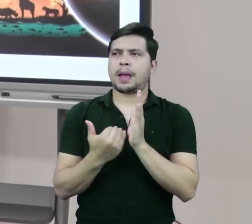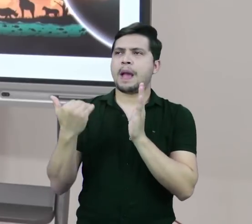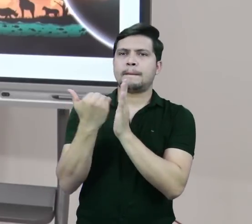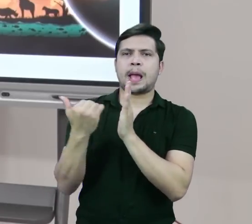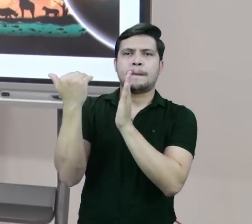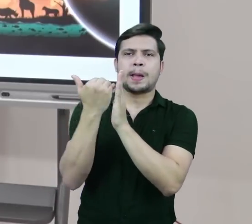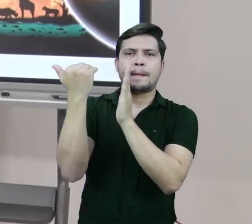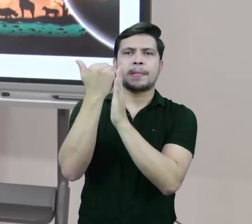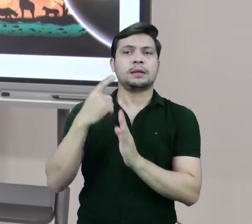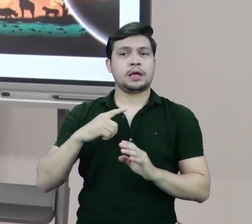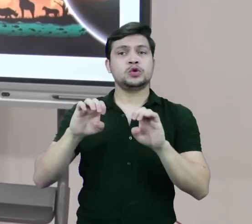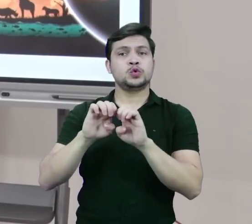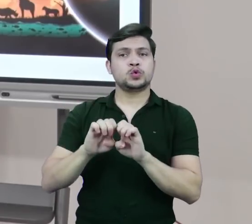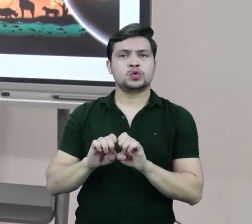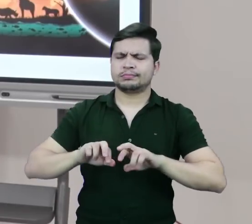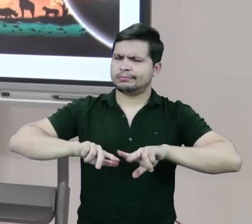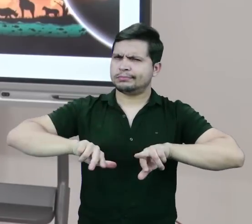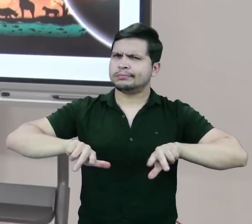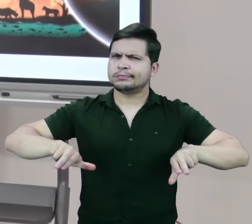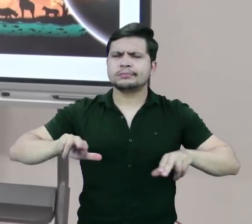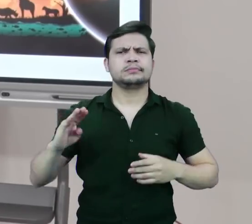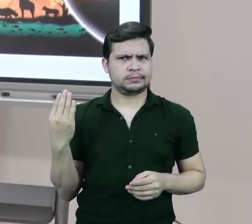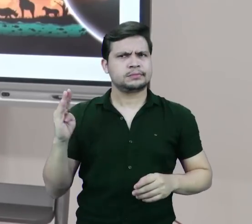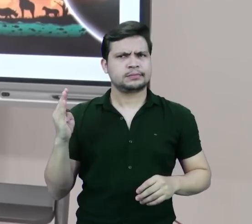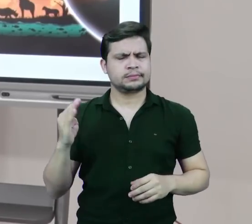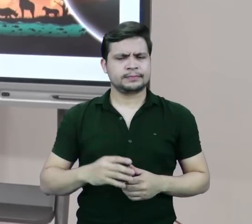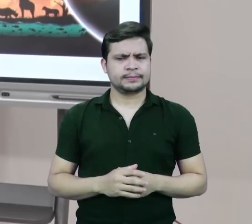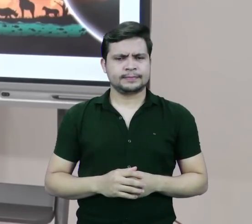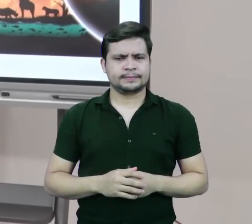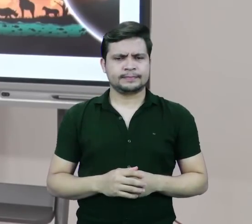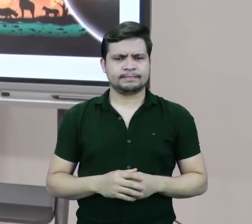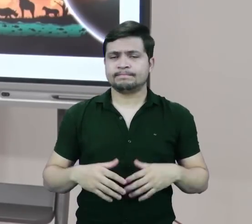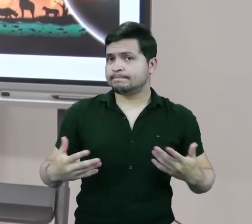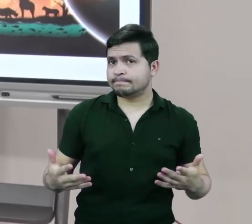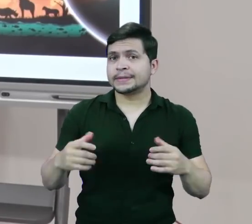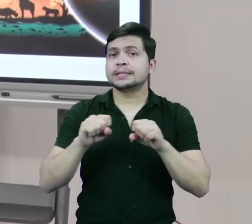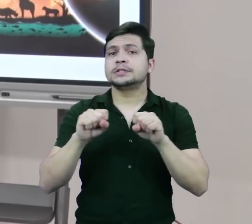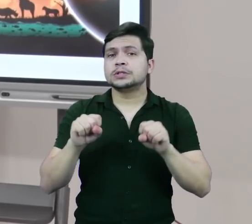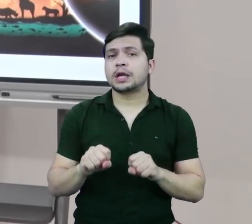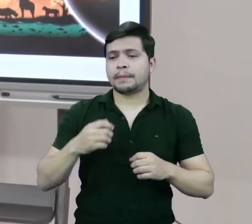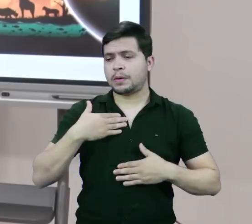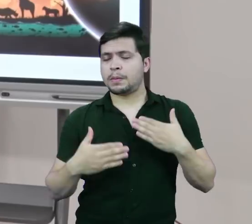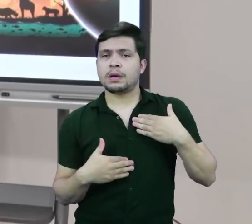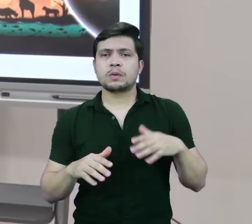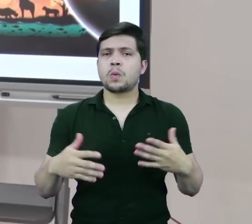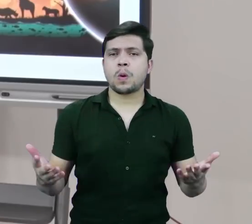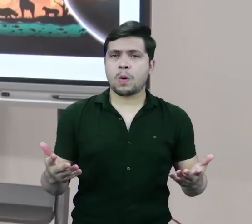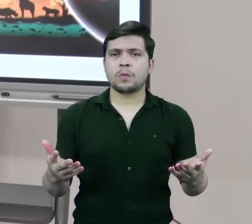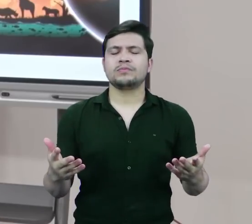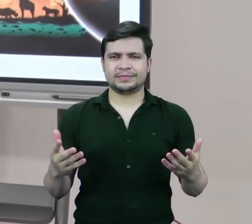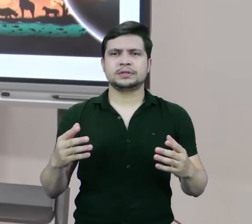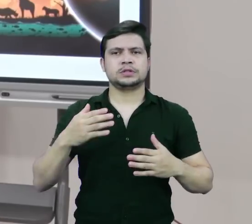um aumento de complexidade das estruturas biológicas, tá certo? Então, nós temos os sistemas, né? Quais são os sistemas do corpo